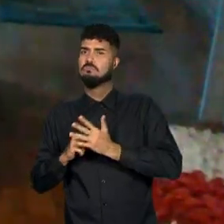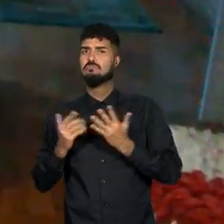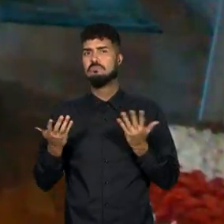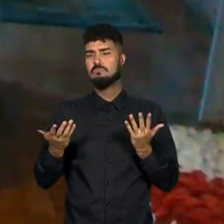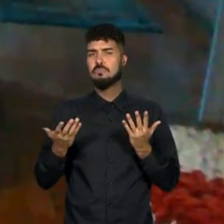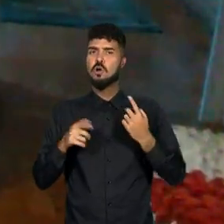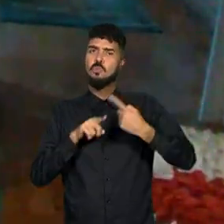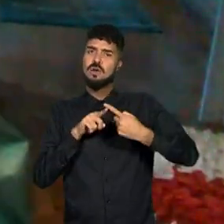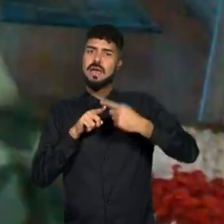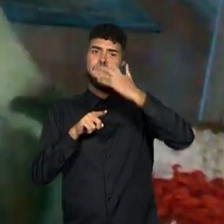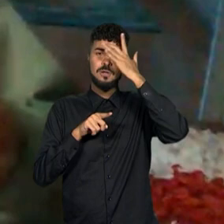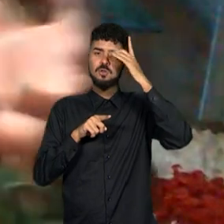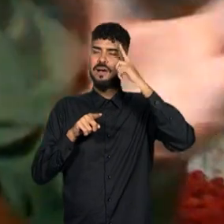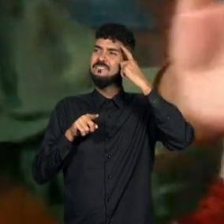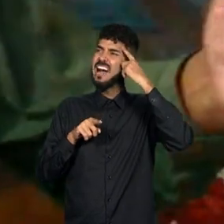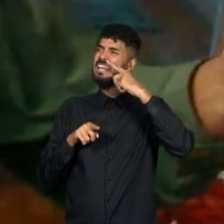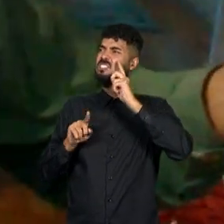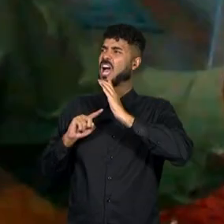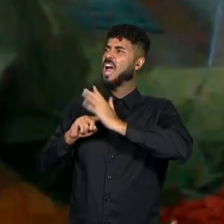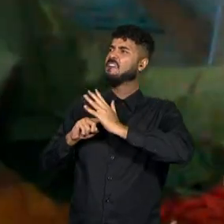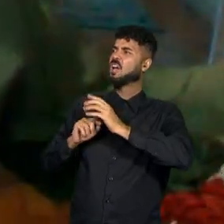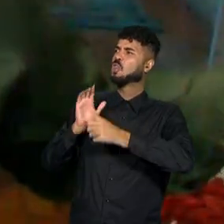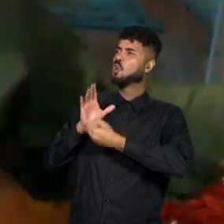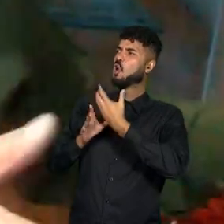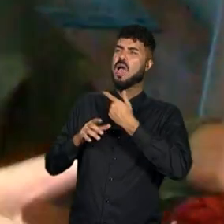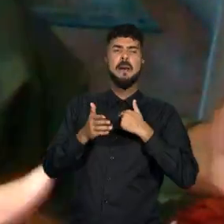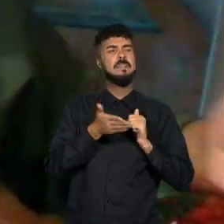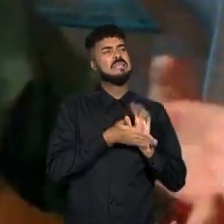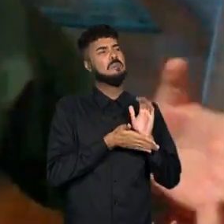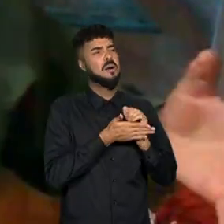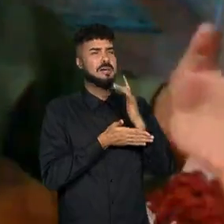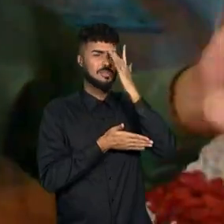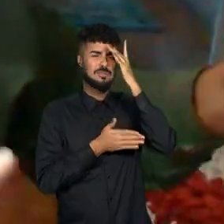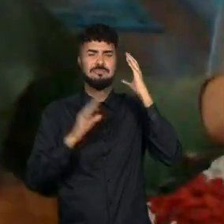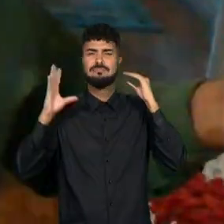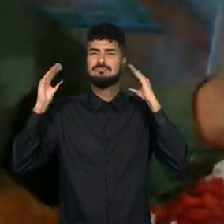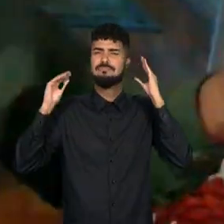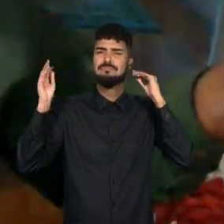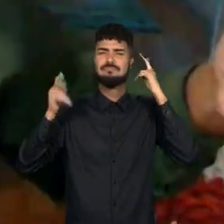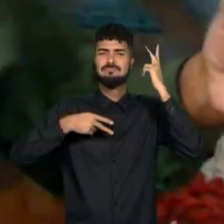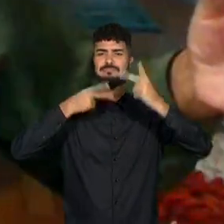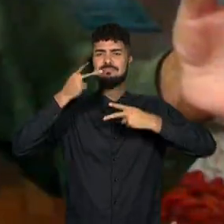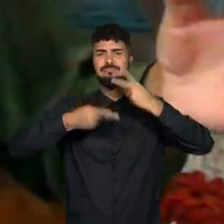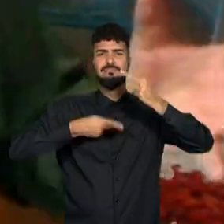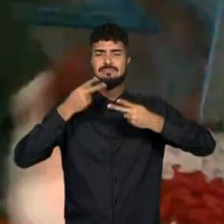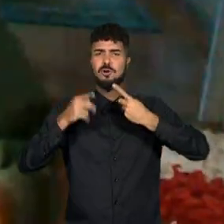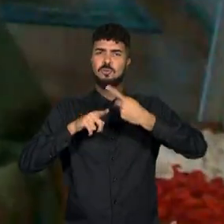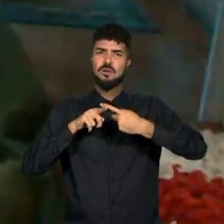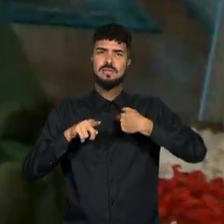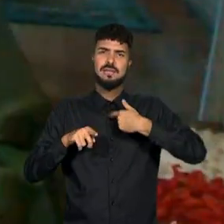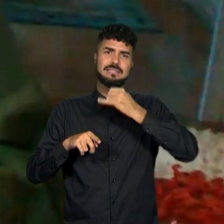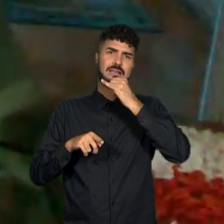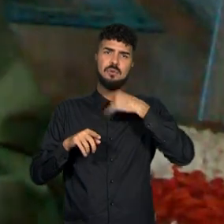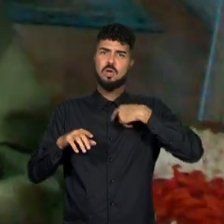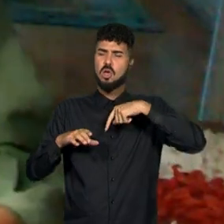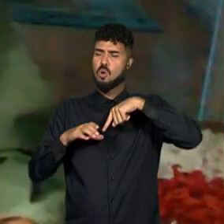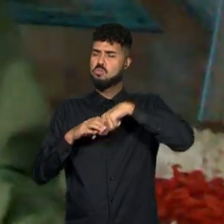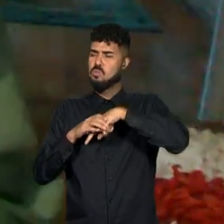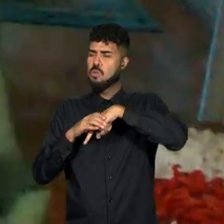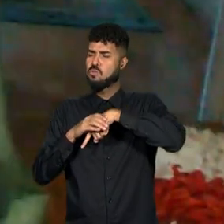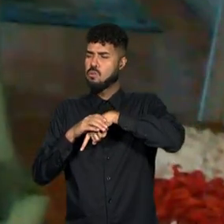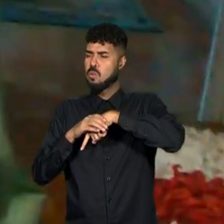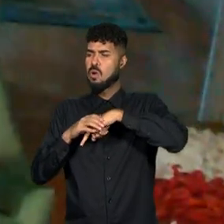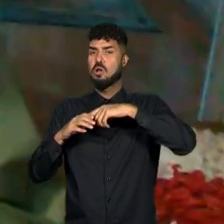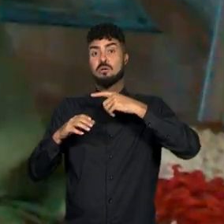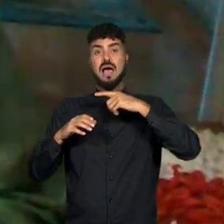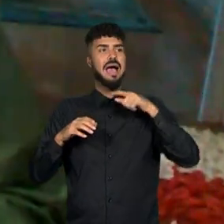suscitam por conta de uma invenção, de um aparelho que cavoca um buraco sem precisar ter 5 trabalhadores ali, porque